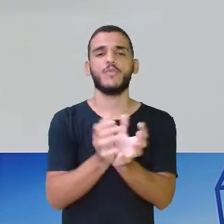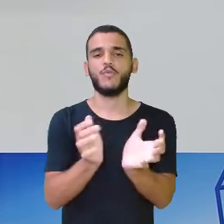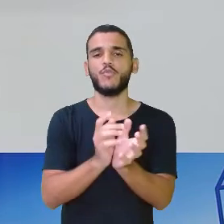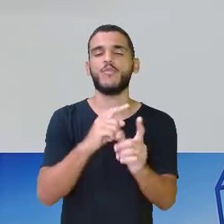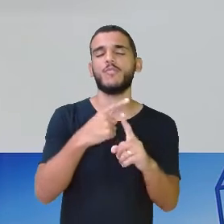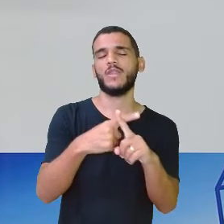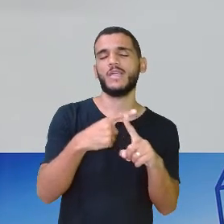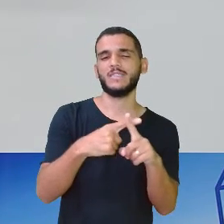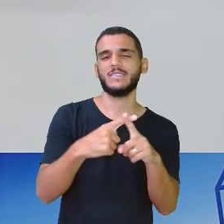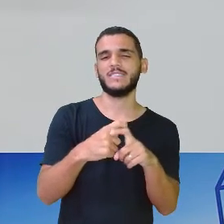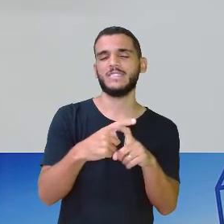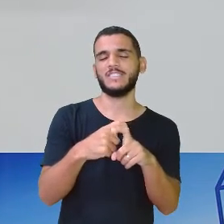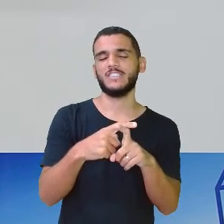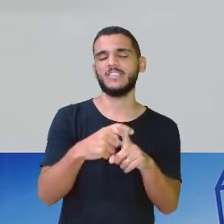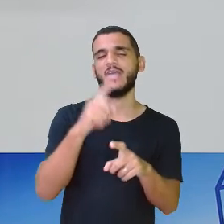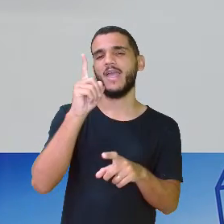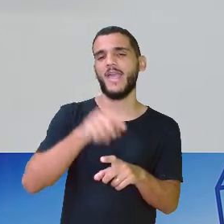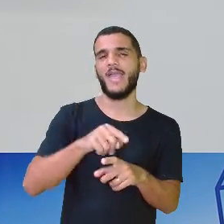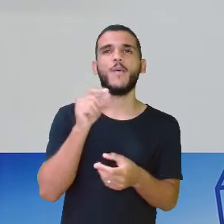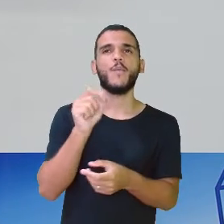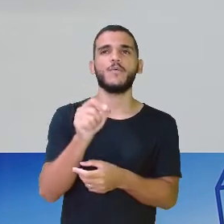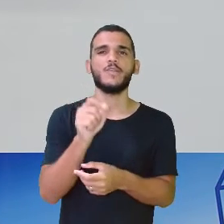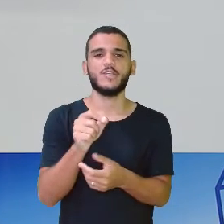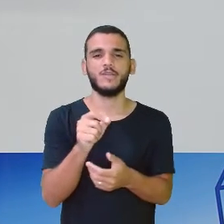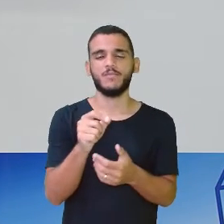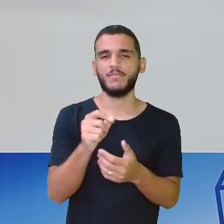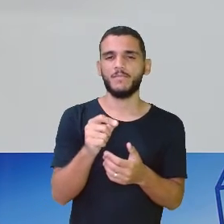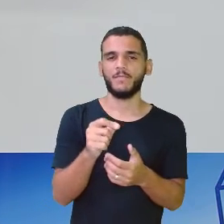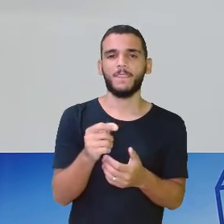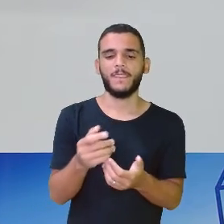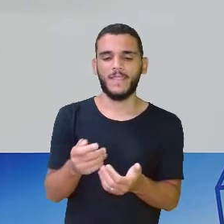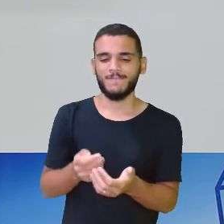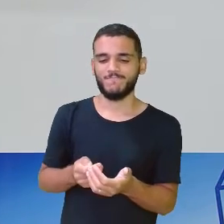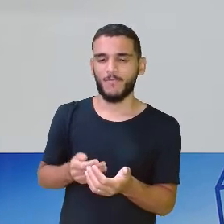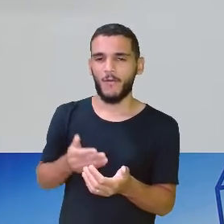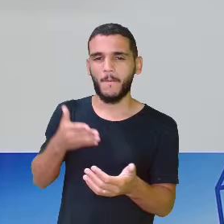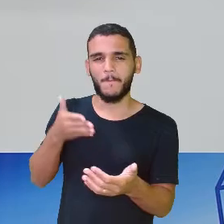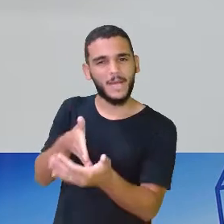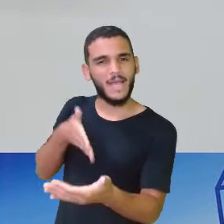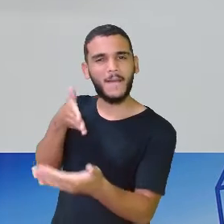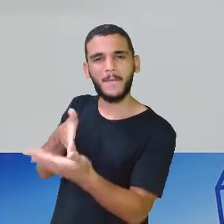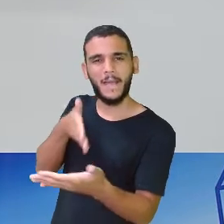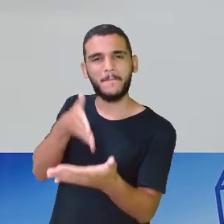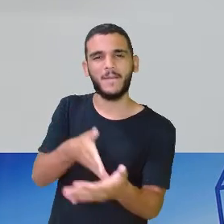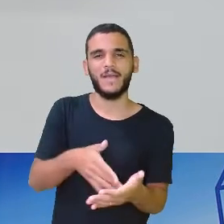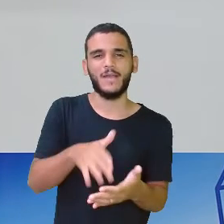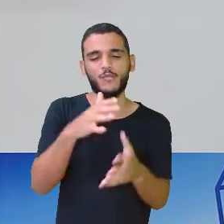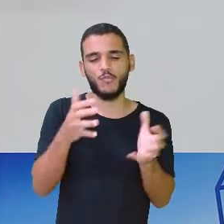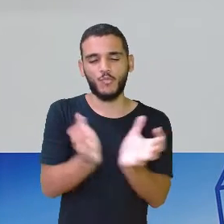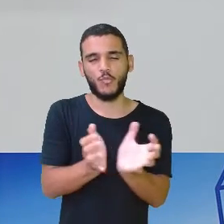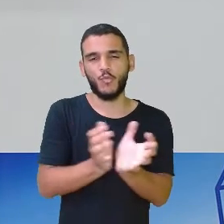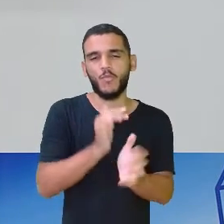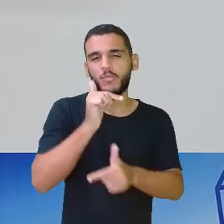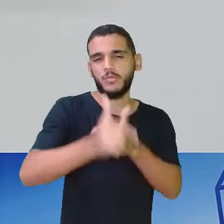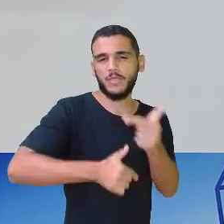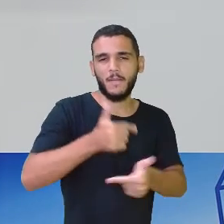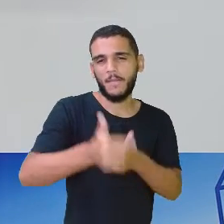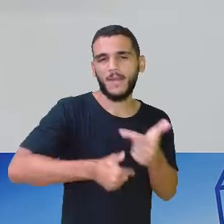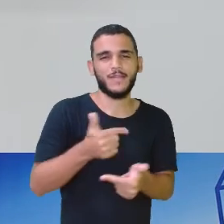a mais uma tentativa de cooptação da classe trabalhadora para o movimento, não necessariamente